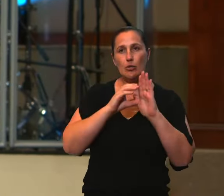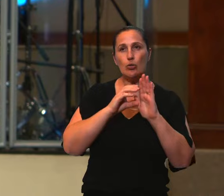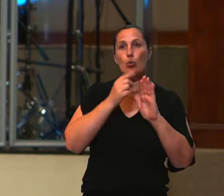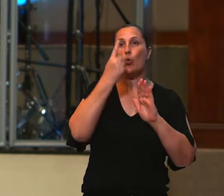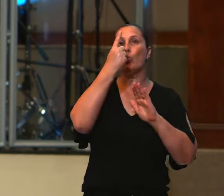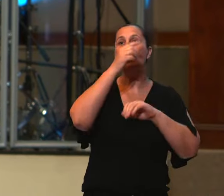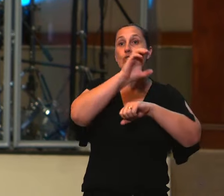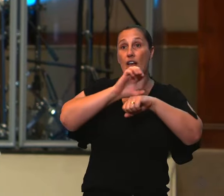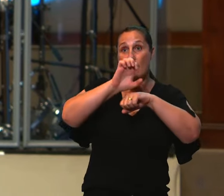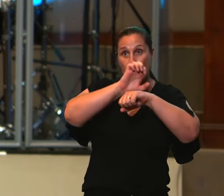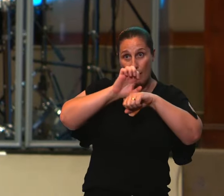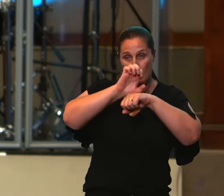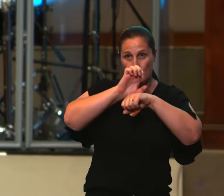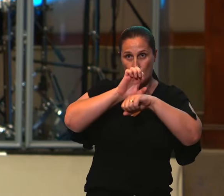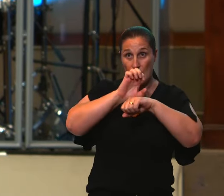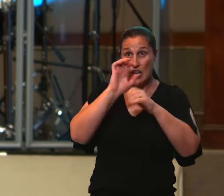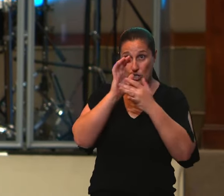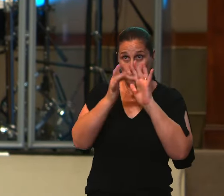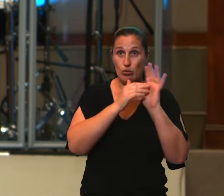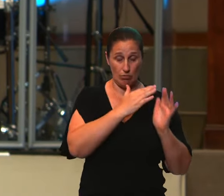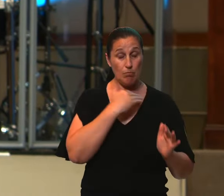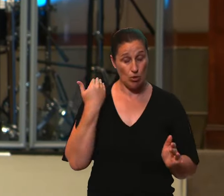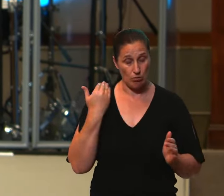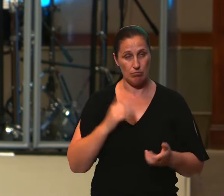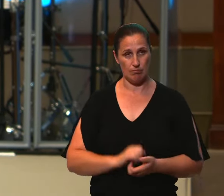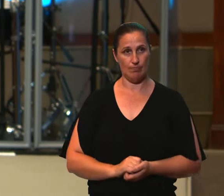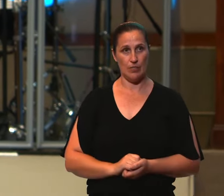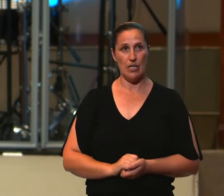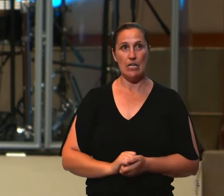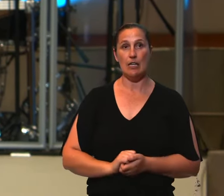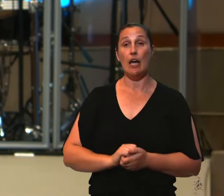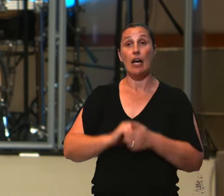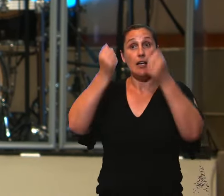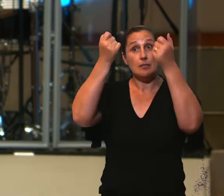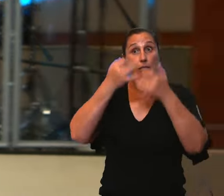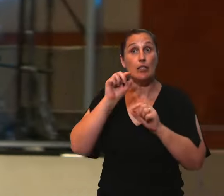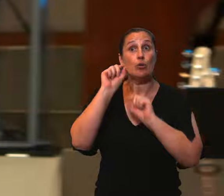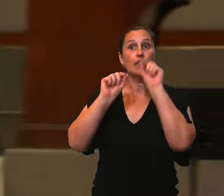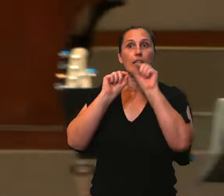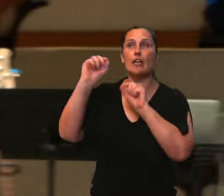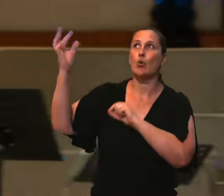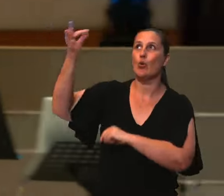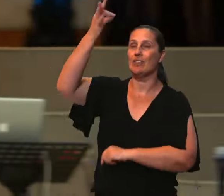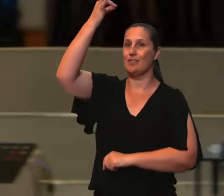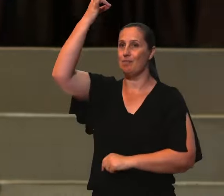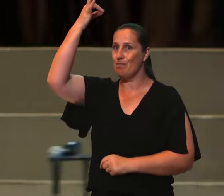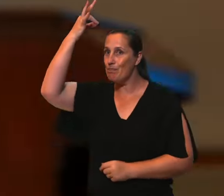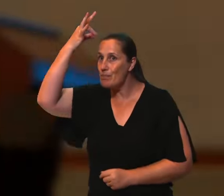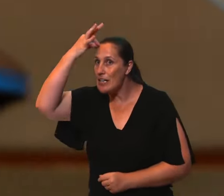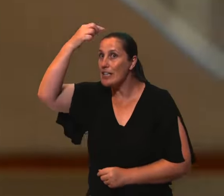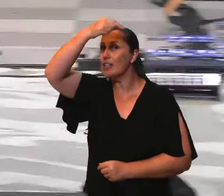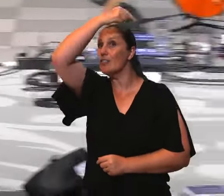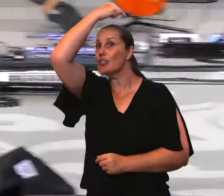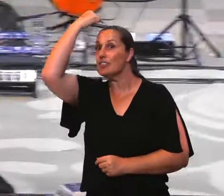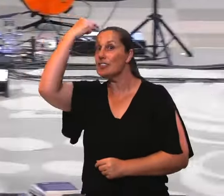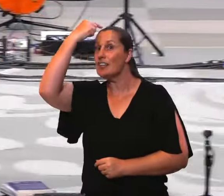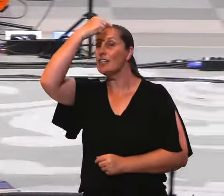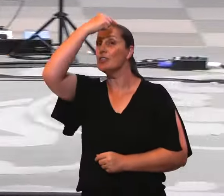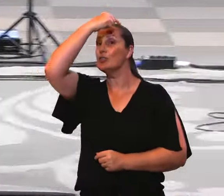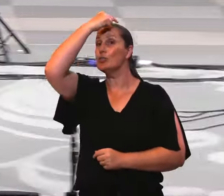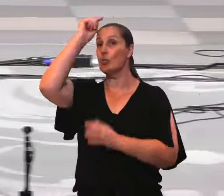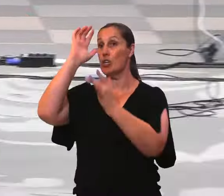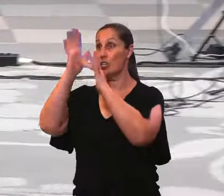morto Tá morto e aí diz lá que o Espírito Santo operou em Jesus